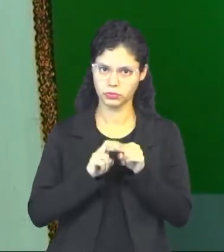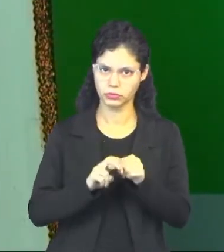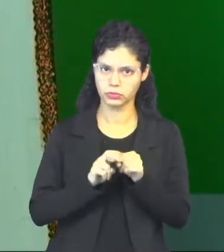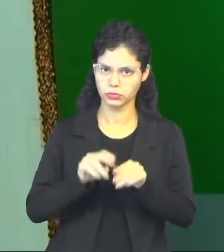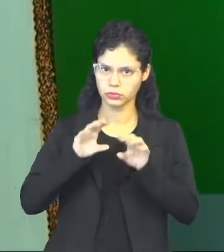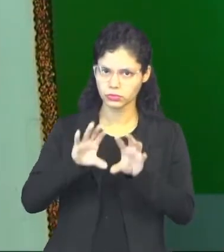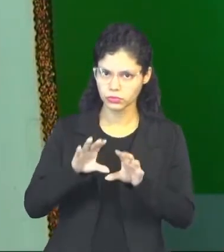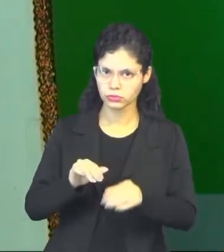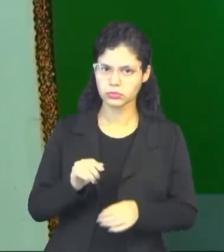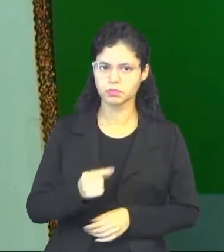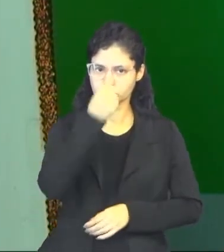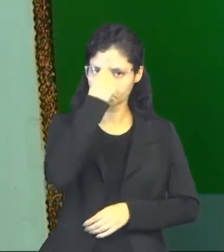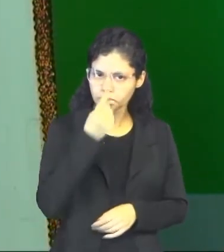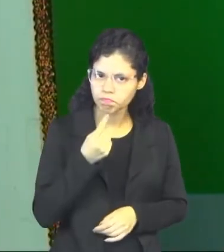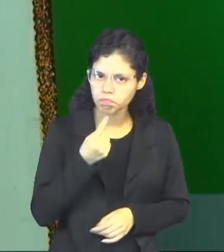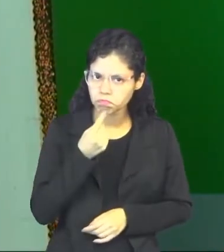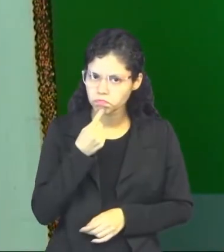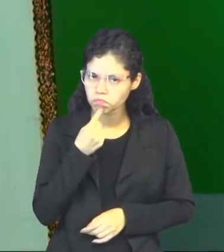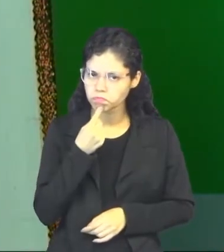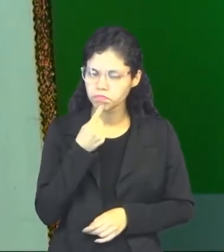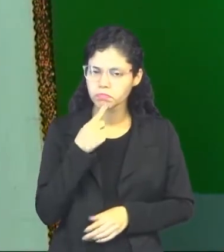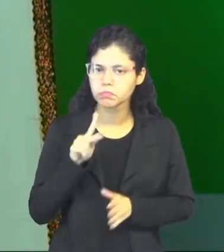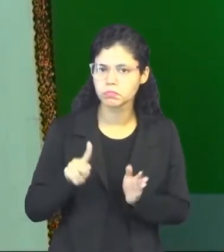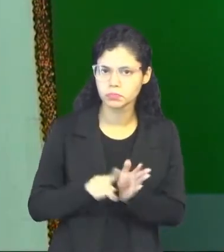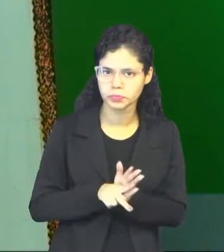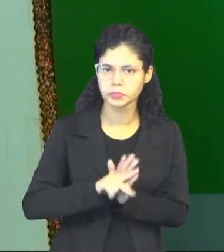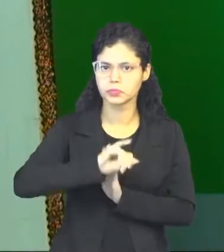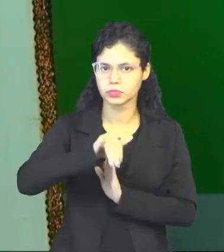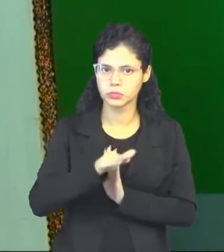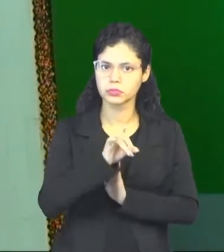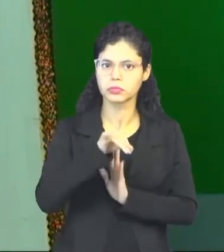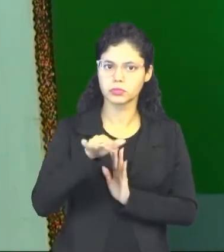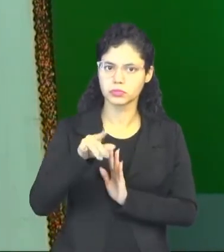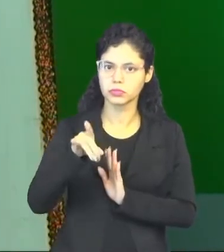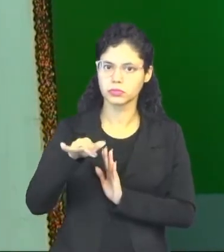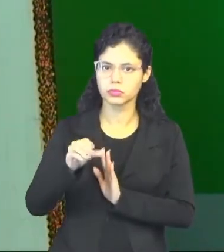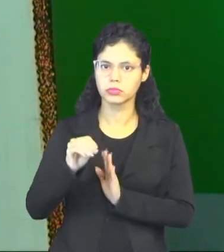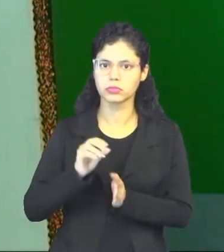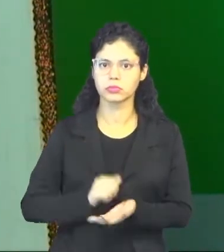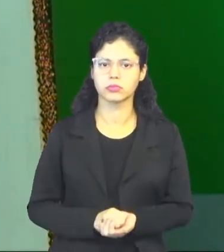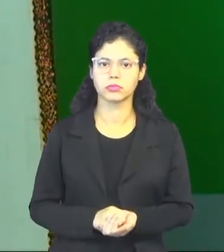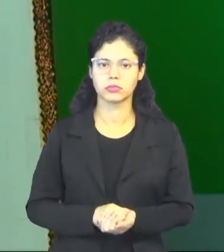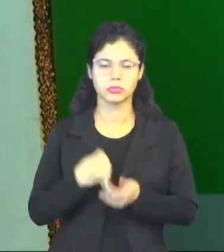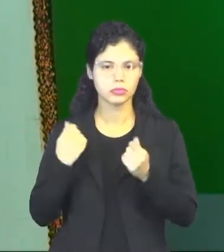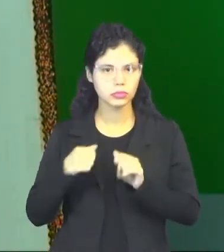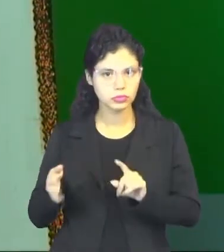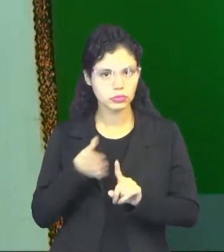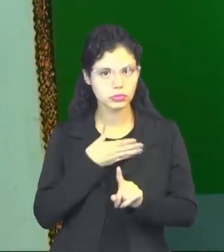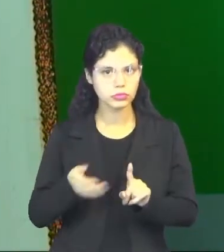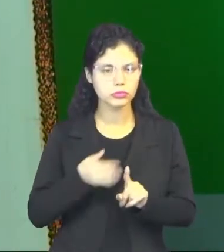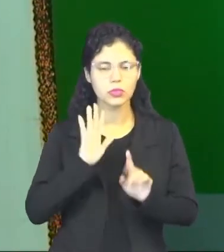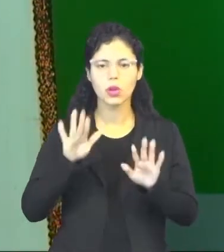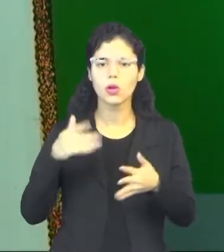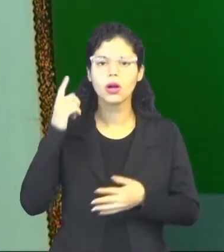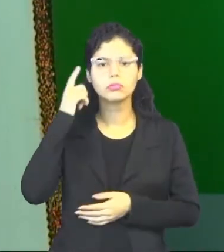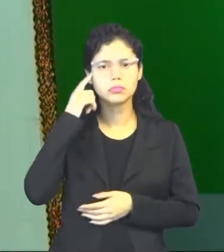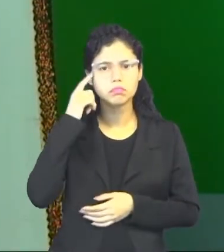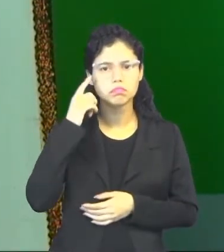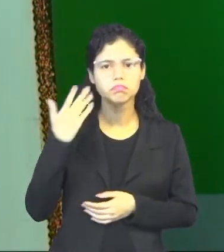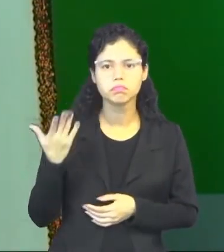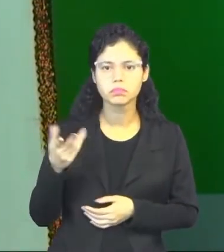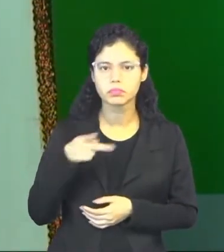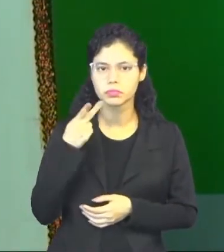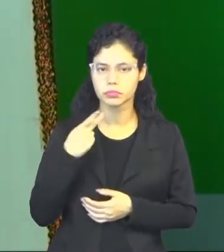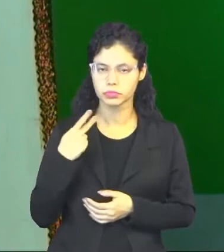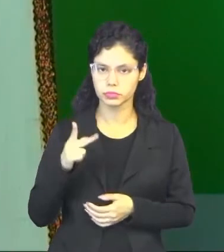nesse momento, que imagem ele provavelmente tem de Joãozinho? Se ele diz que o Joãozinho merecia uma surra, que imagem ele faz do